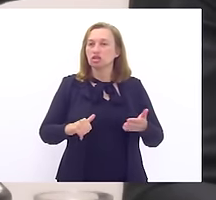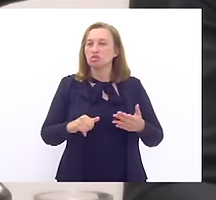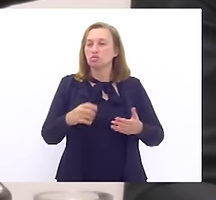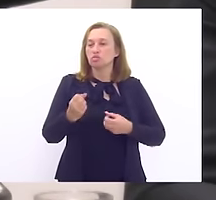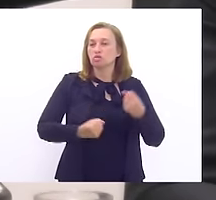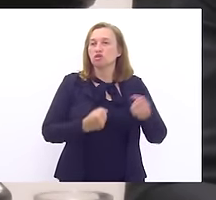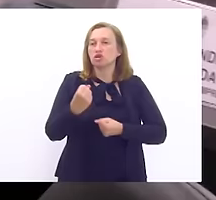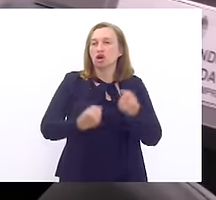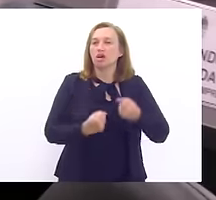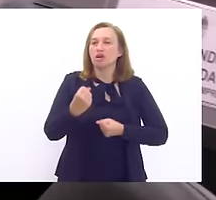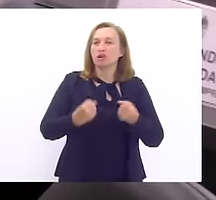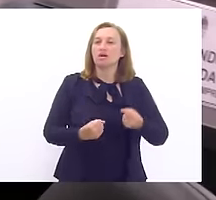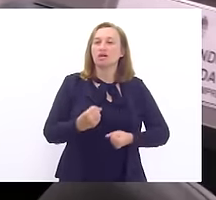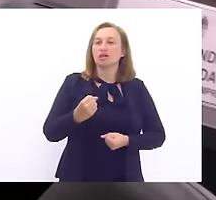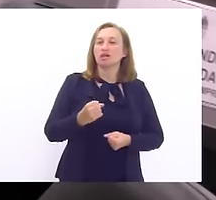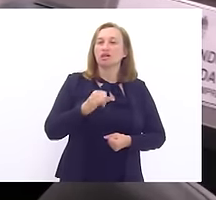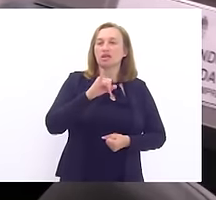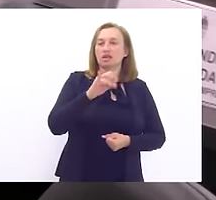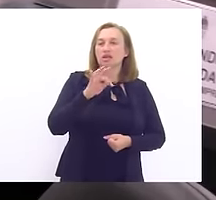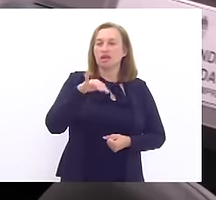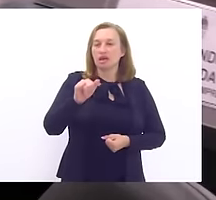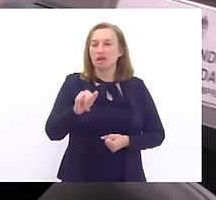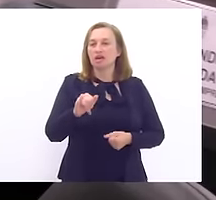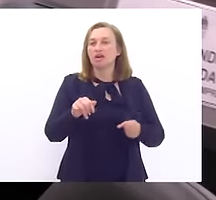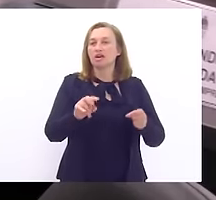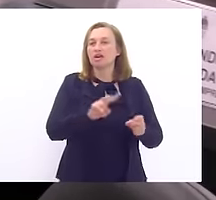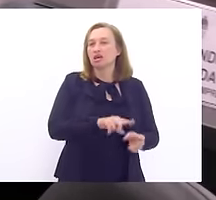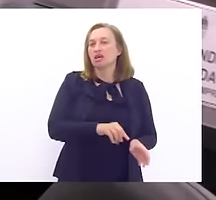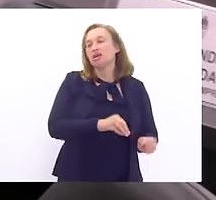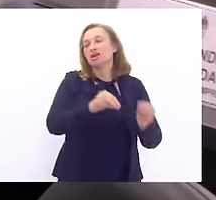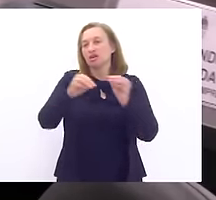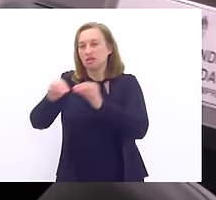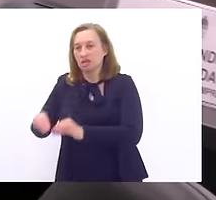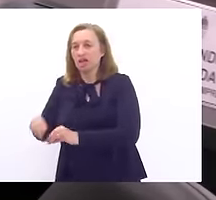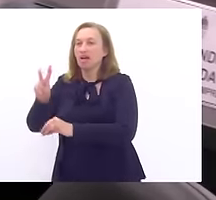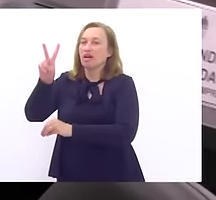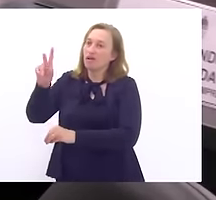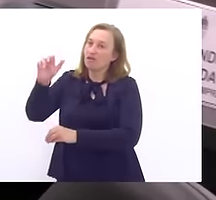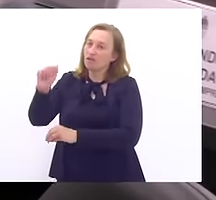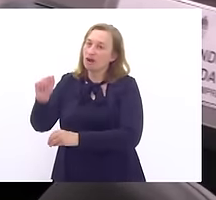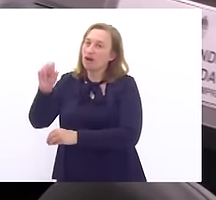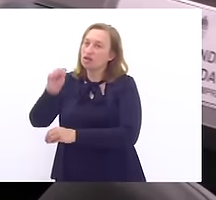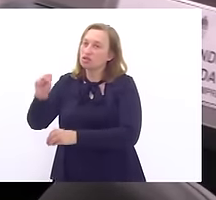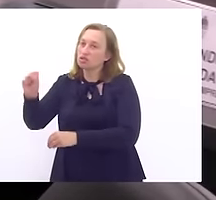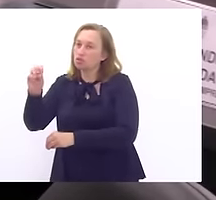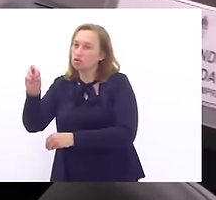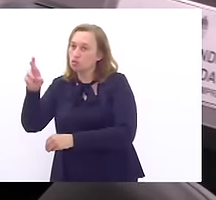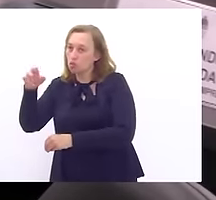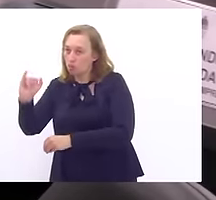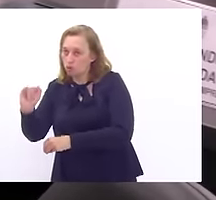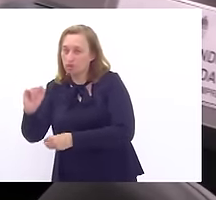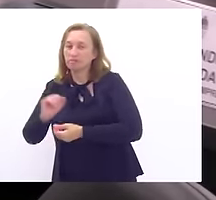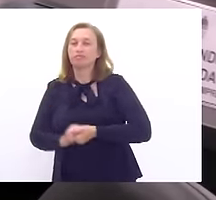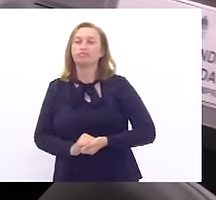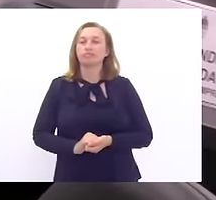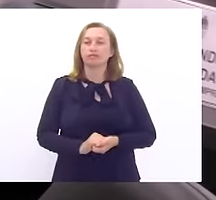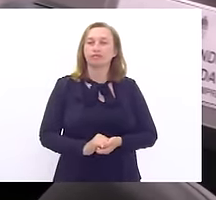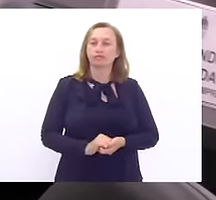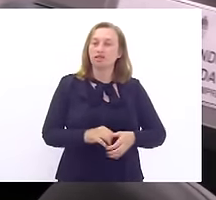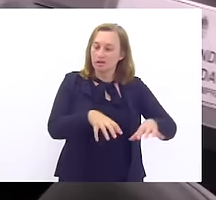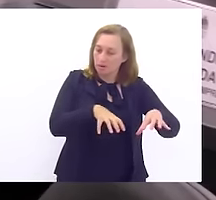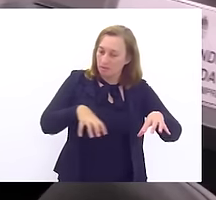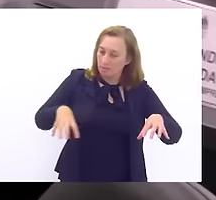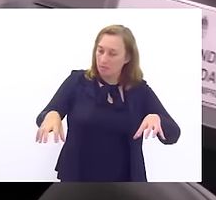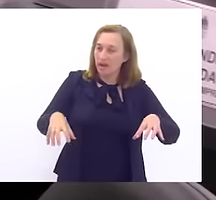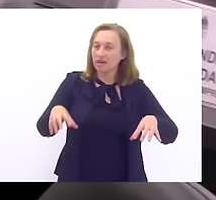vassouras esse caso de pátio é que eu falei que o senhor os pais são regionais por exemplo eu sei muito bem de pátio Regional porque eu mandei